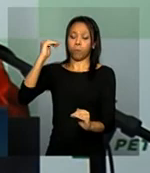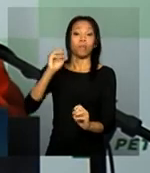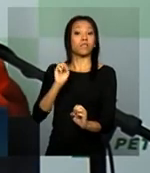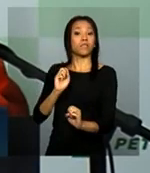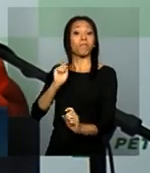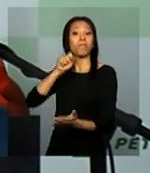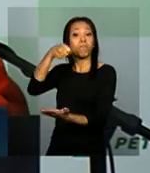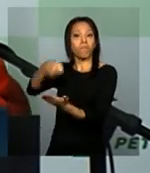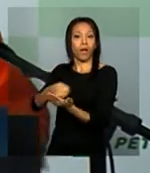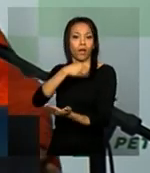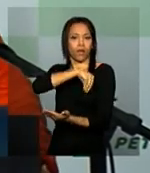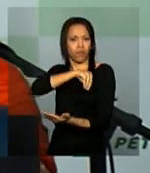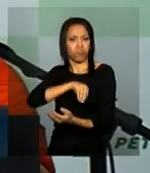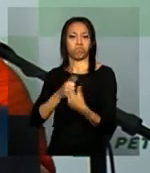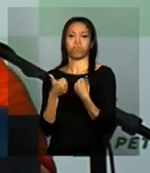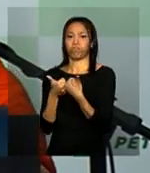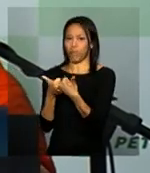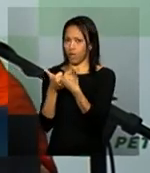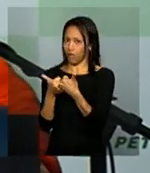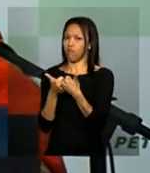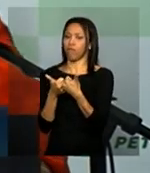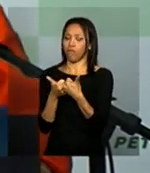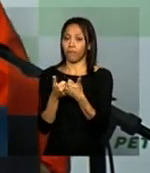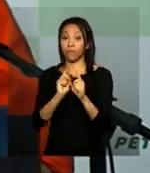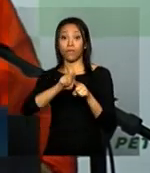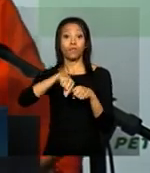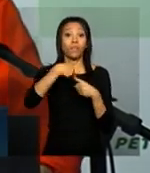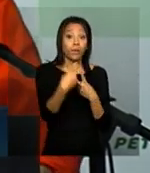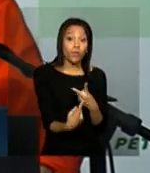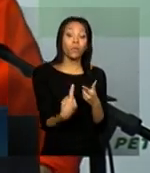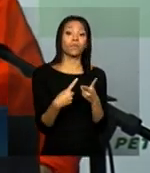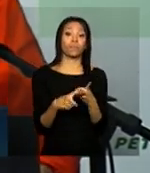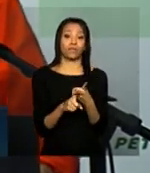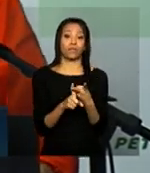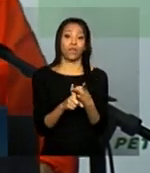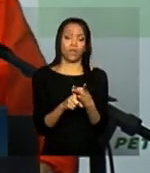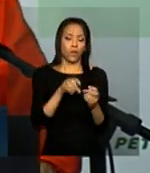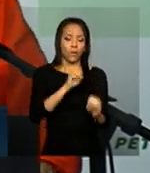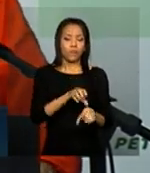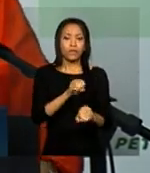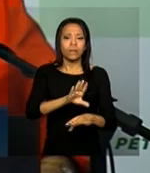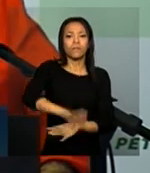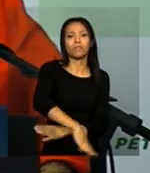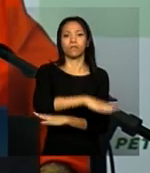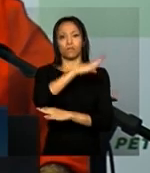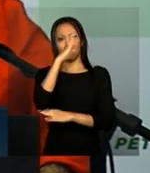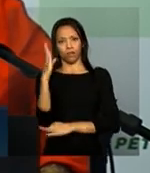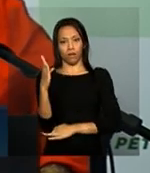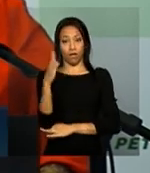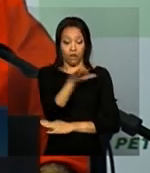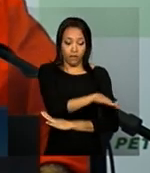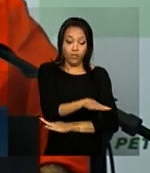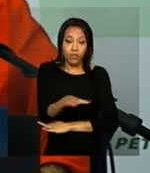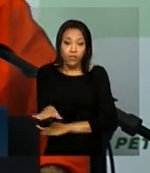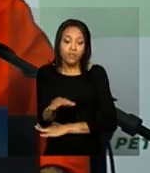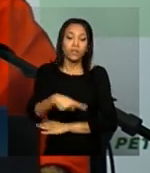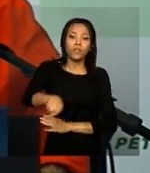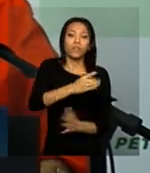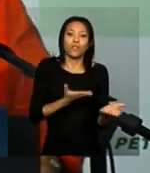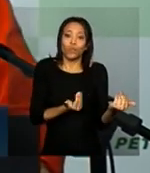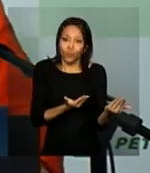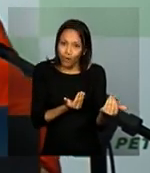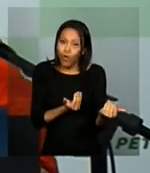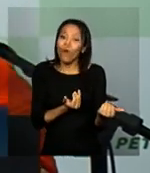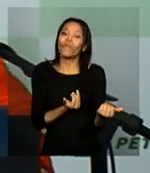bem, professor. Depois, nós temos de educação em tempo integral. As crianças e os jovens